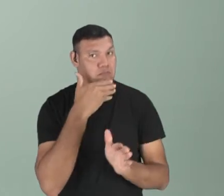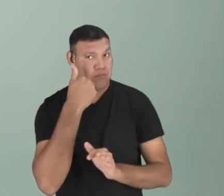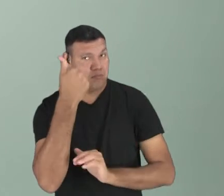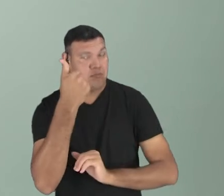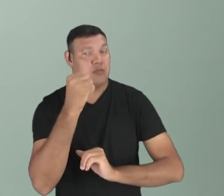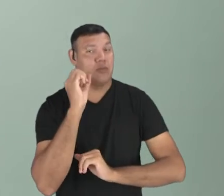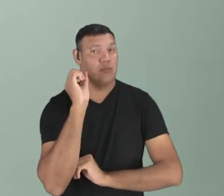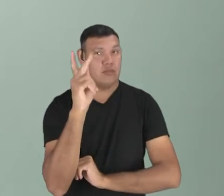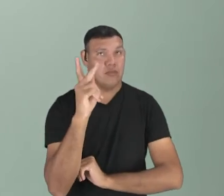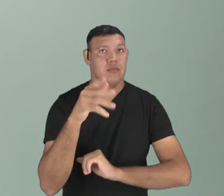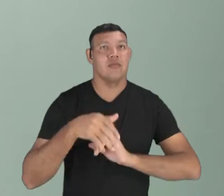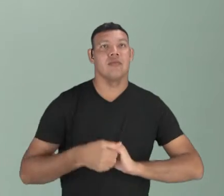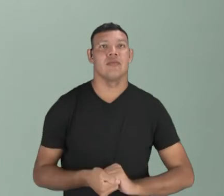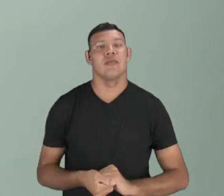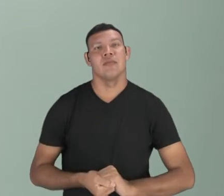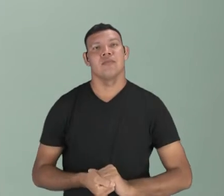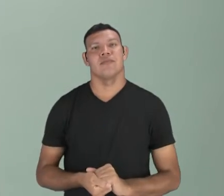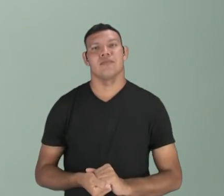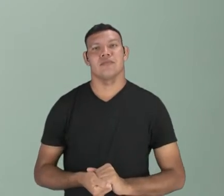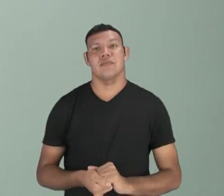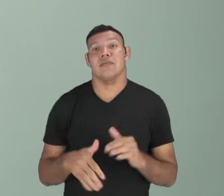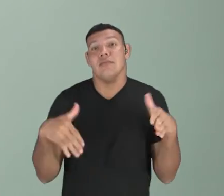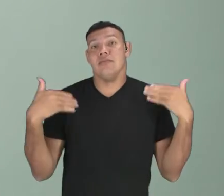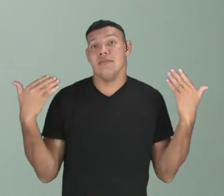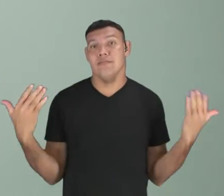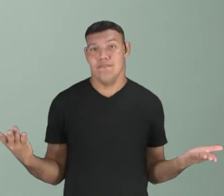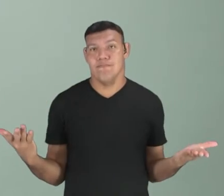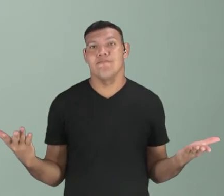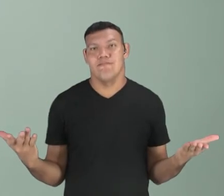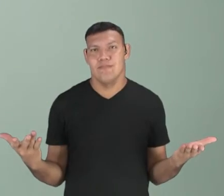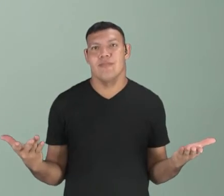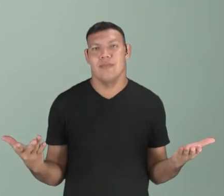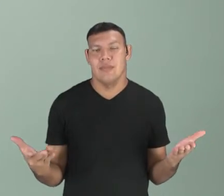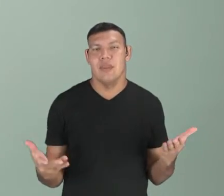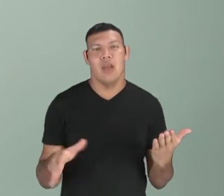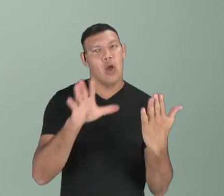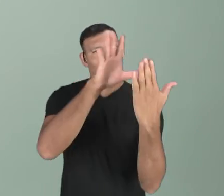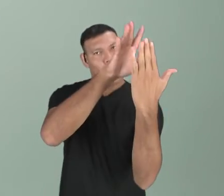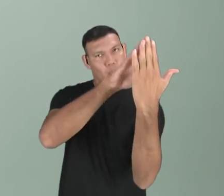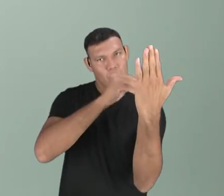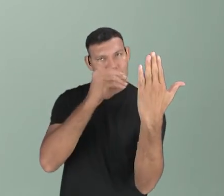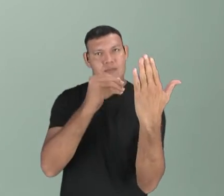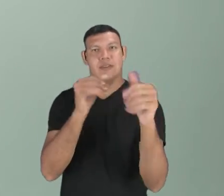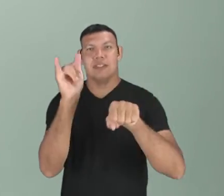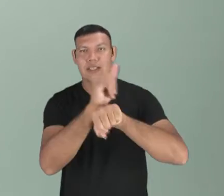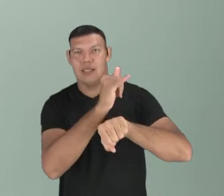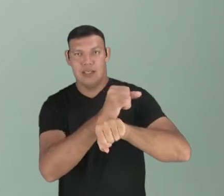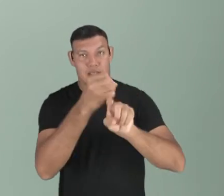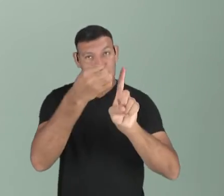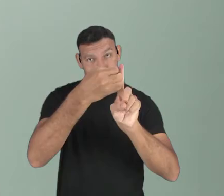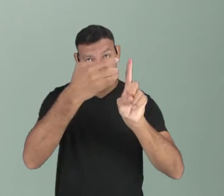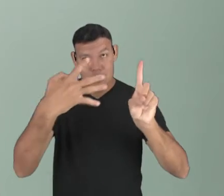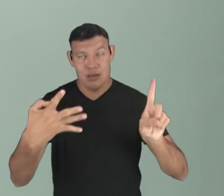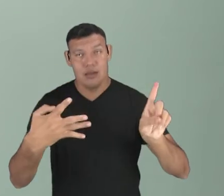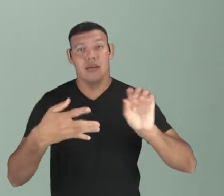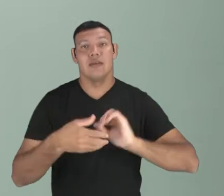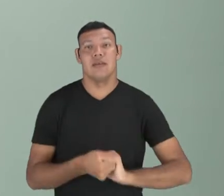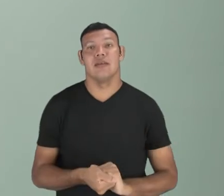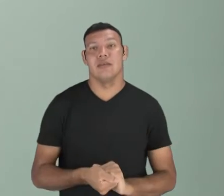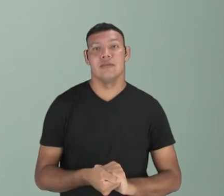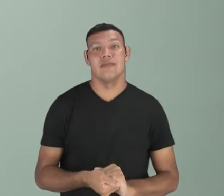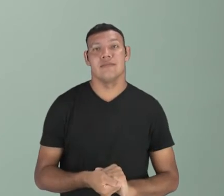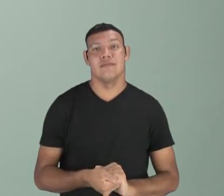Tá certo? E assim, com esses modelos de operadores argumentativos,